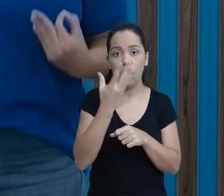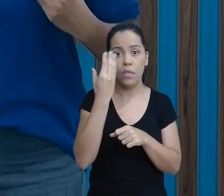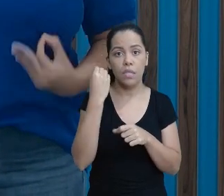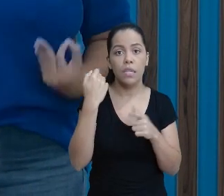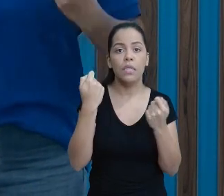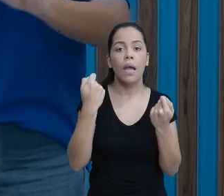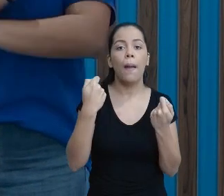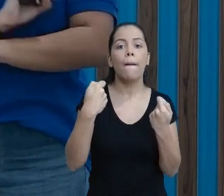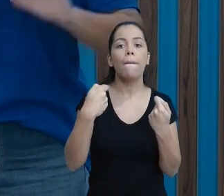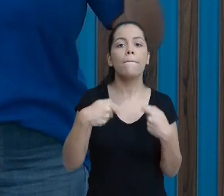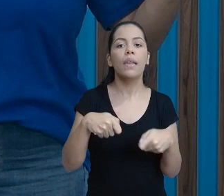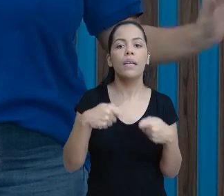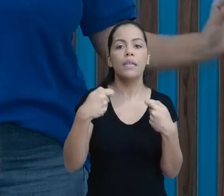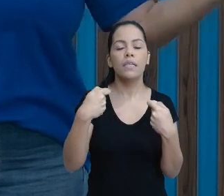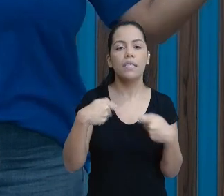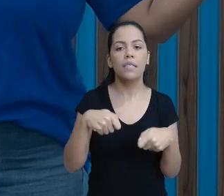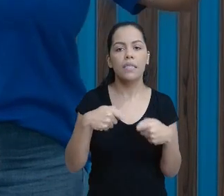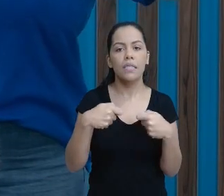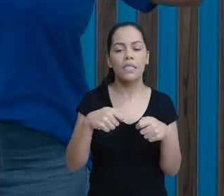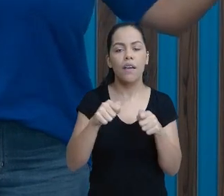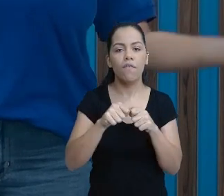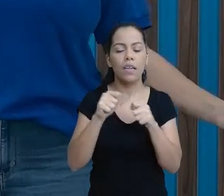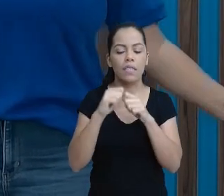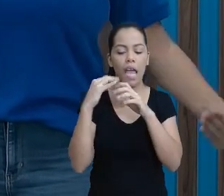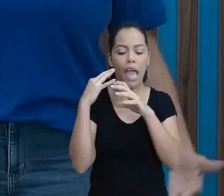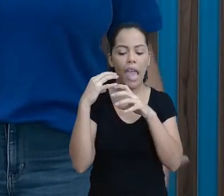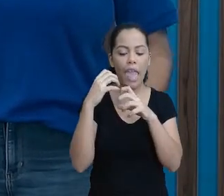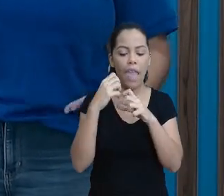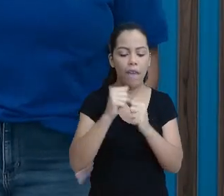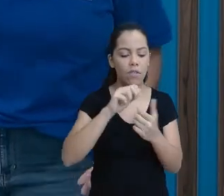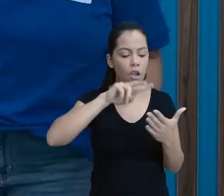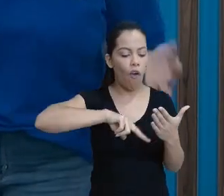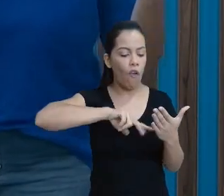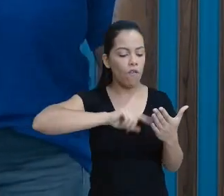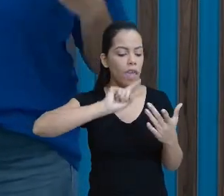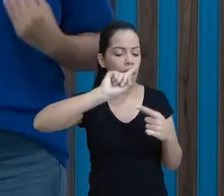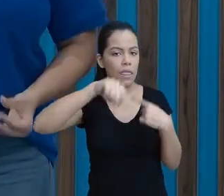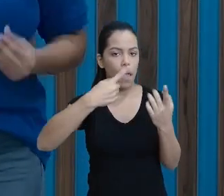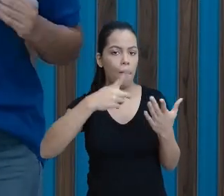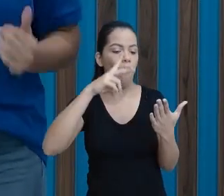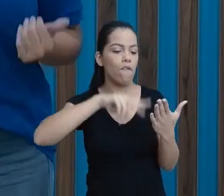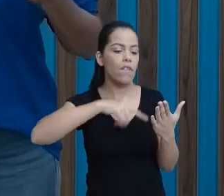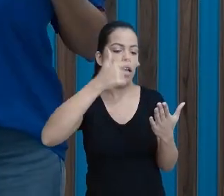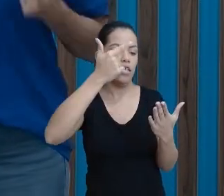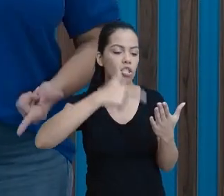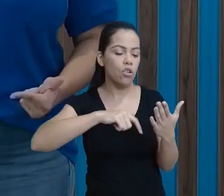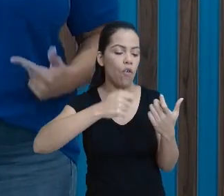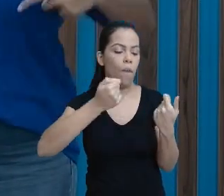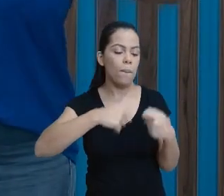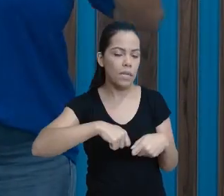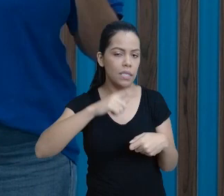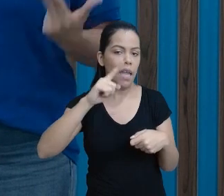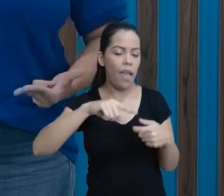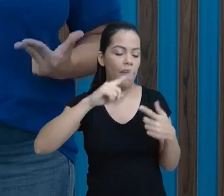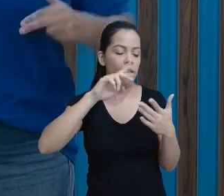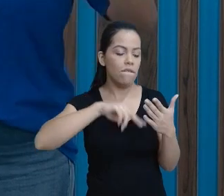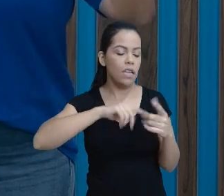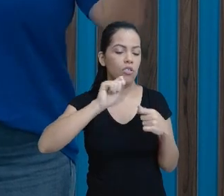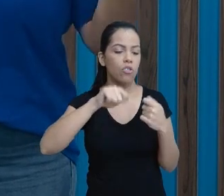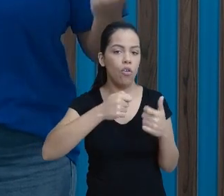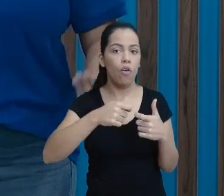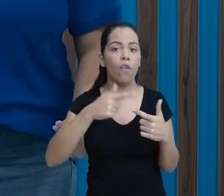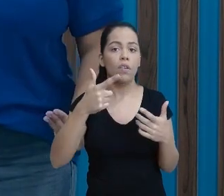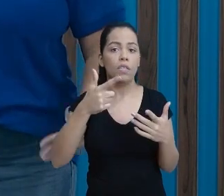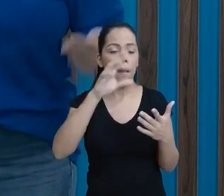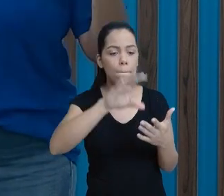final da resenha. É essencial, na verdade, de qualquer produção textual, é essencial que você se revise, se leia,